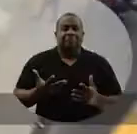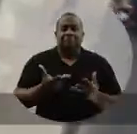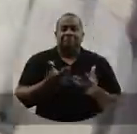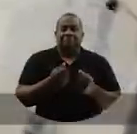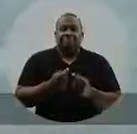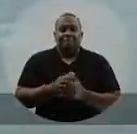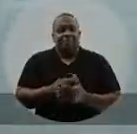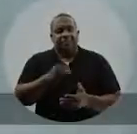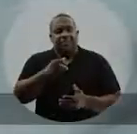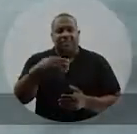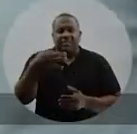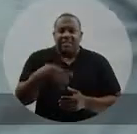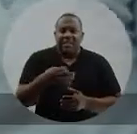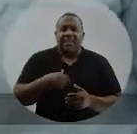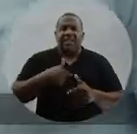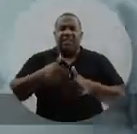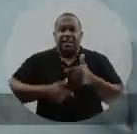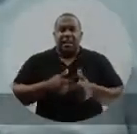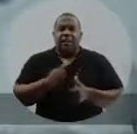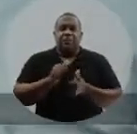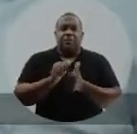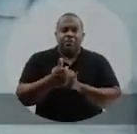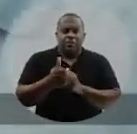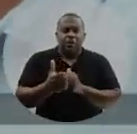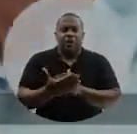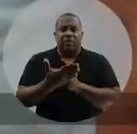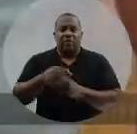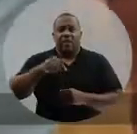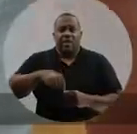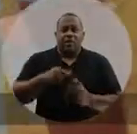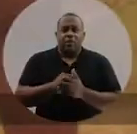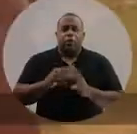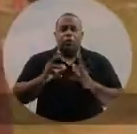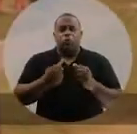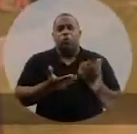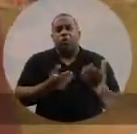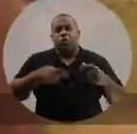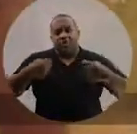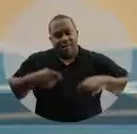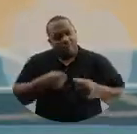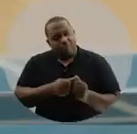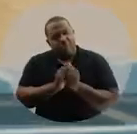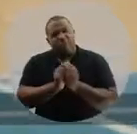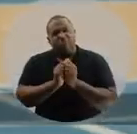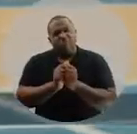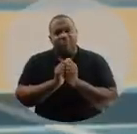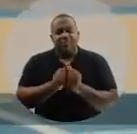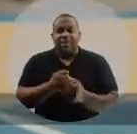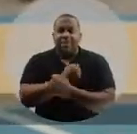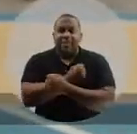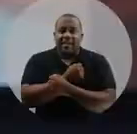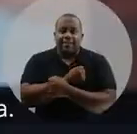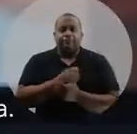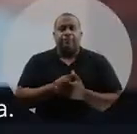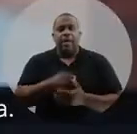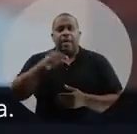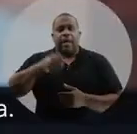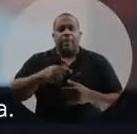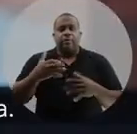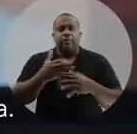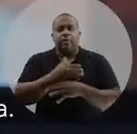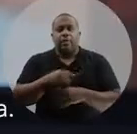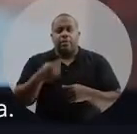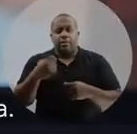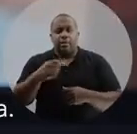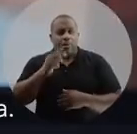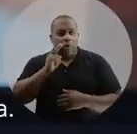vocês mesmo. Trabalho com esporte, fico feliz quando vejo uma obra dessa. Tudo que a juventude precisa. Tamo junto, Bruno. Tamo junto, irmão. Um abraço. Essa cidade tem que